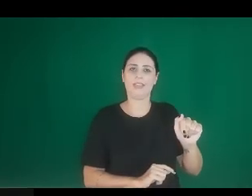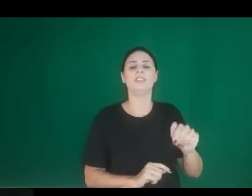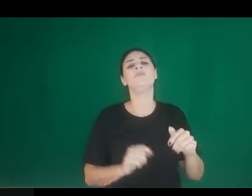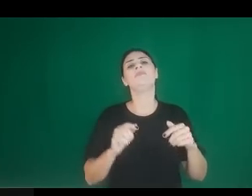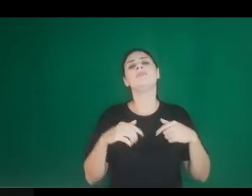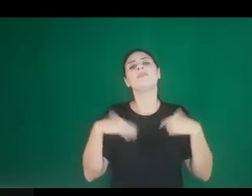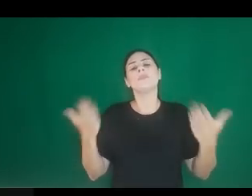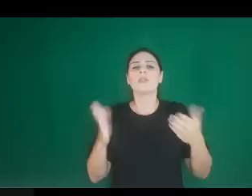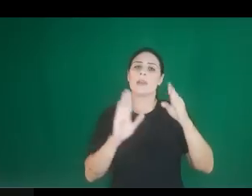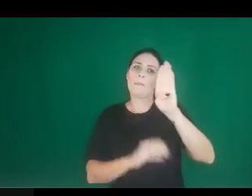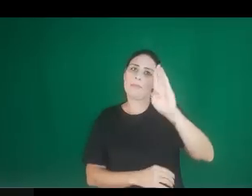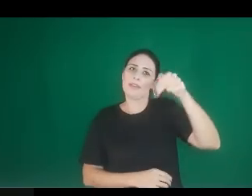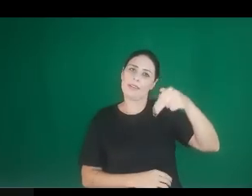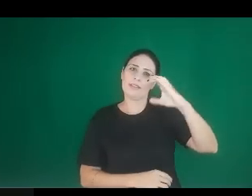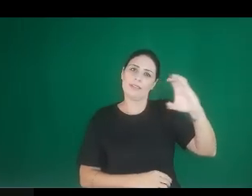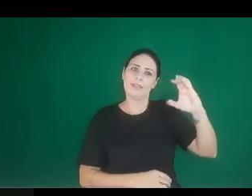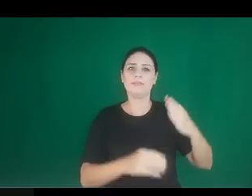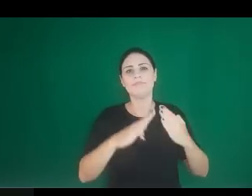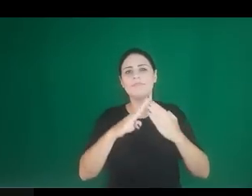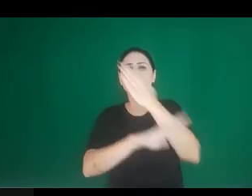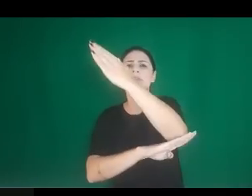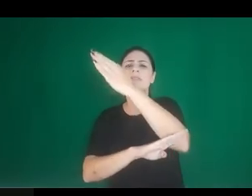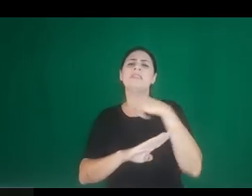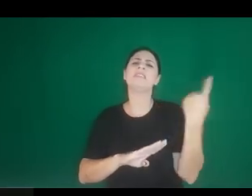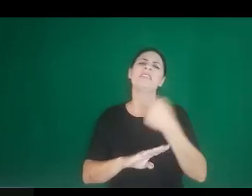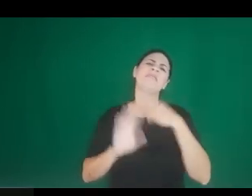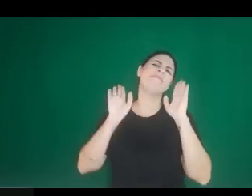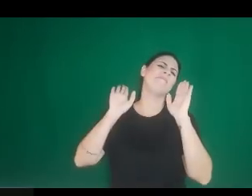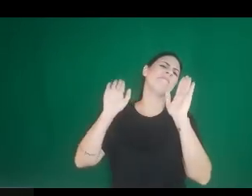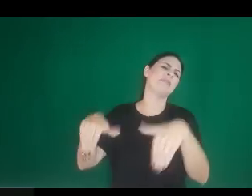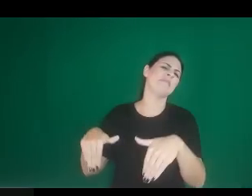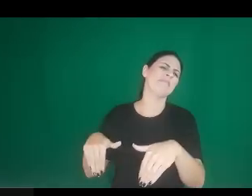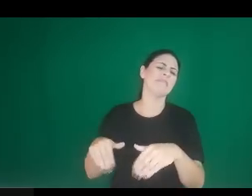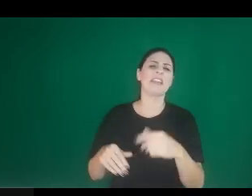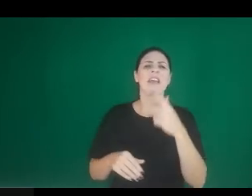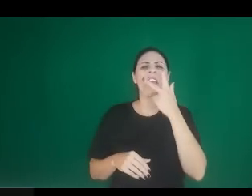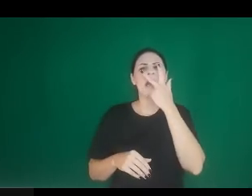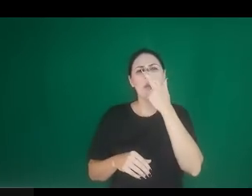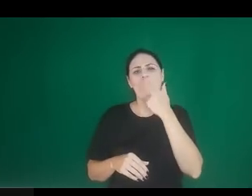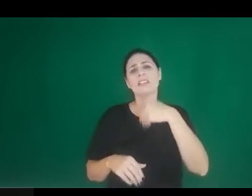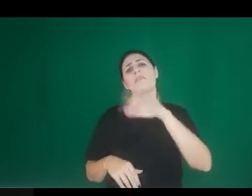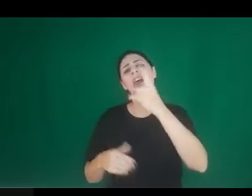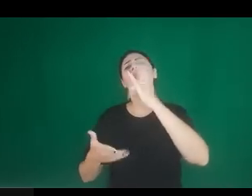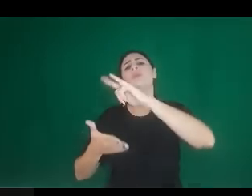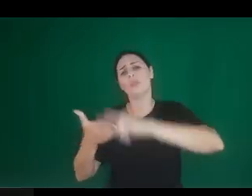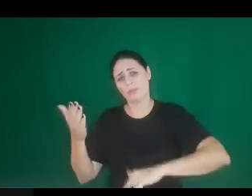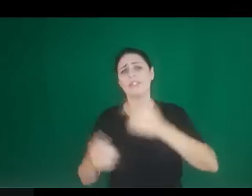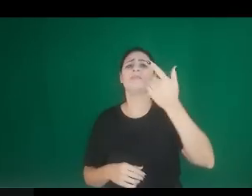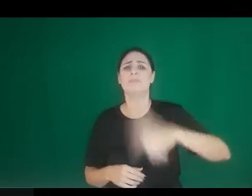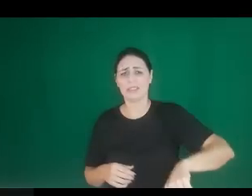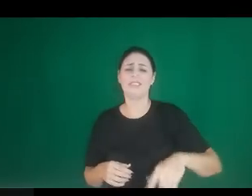Comum. Quando a Base Nacional Comum foi aprovada, muitas vezes a gente até não deu muita atenção, né? Assim, parece que veio mais